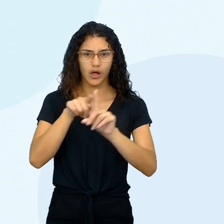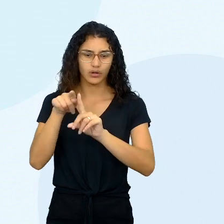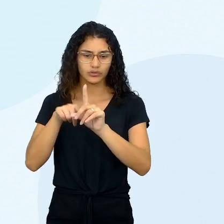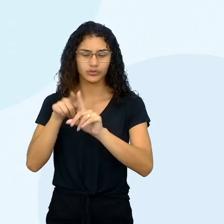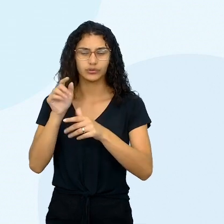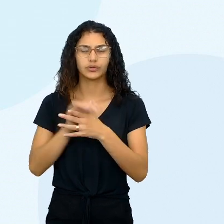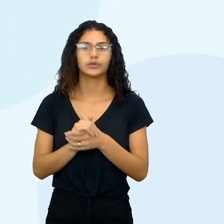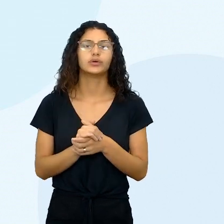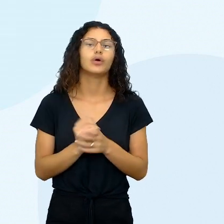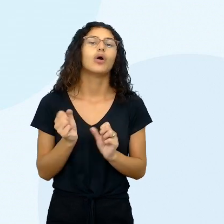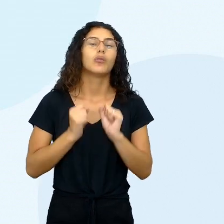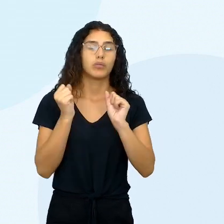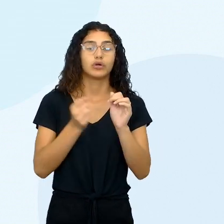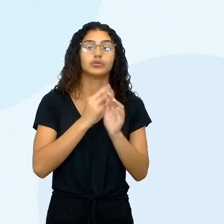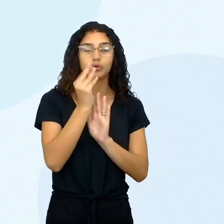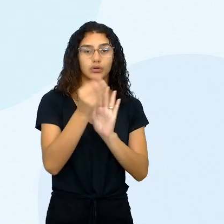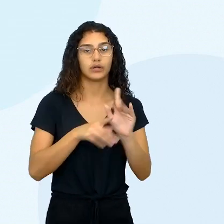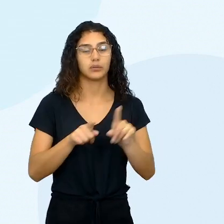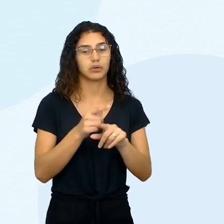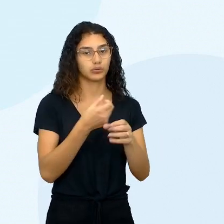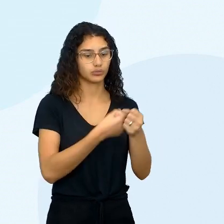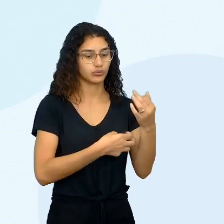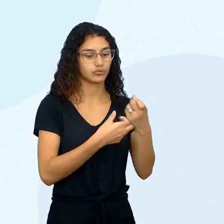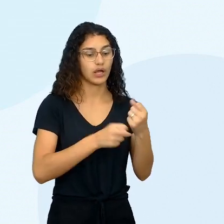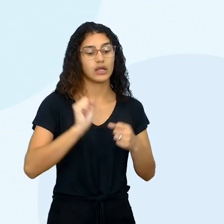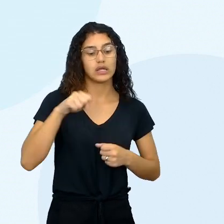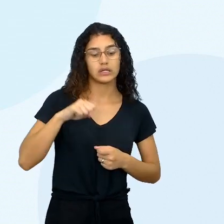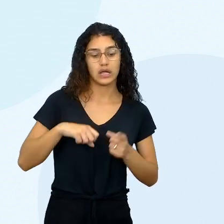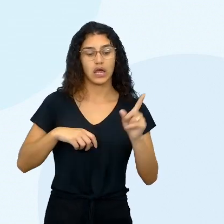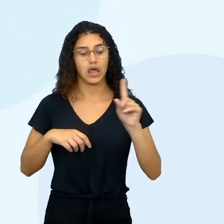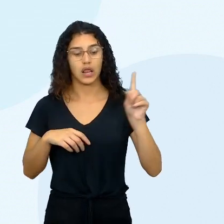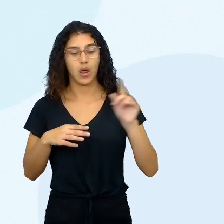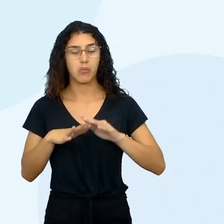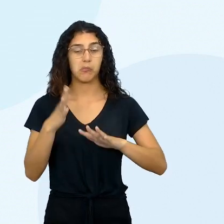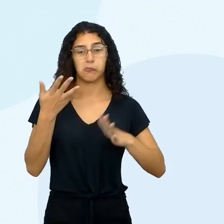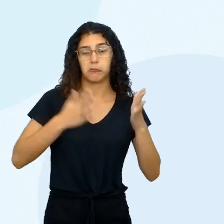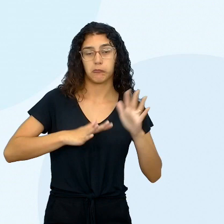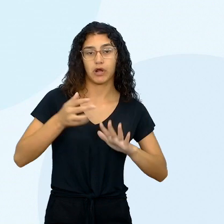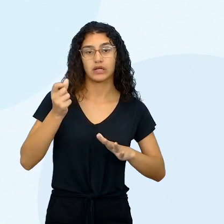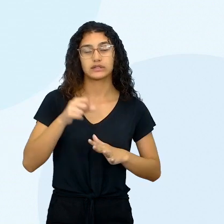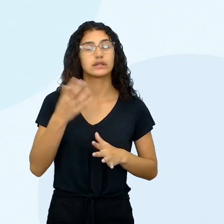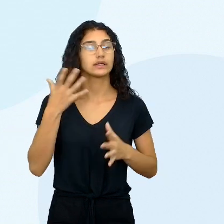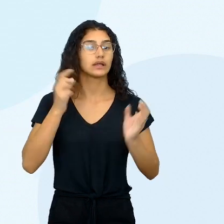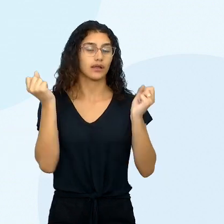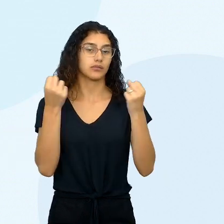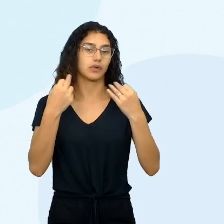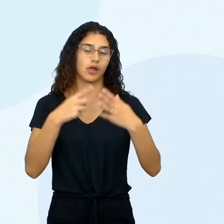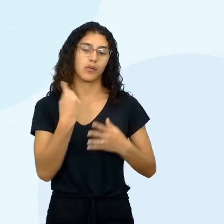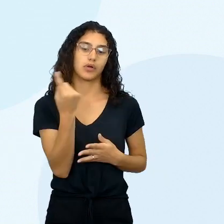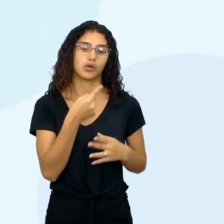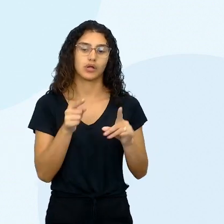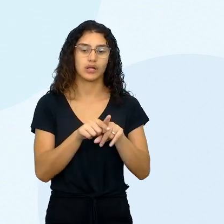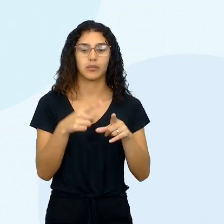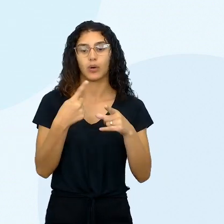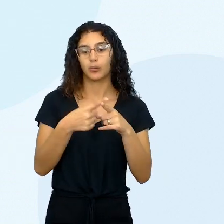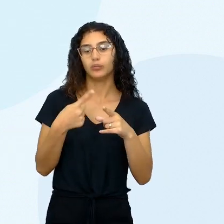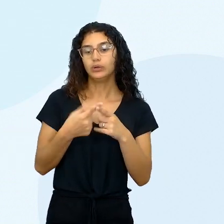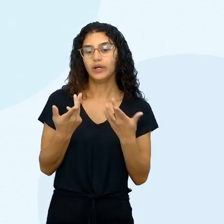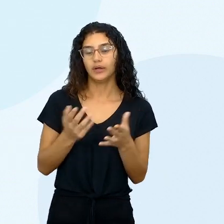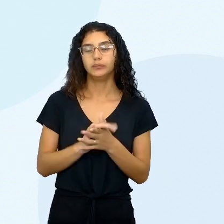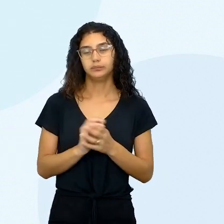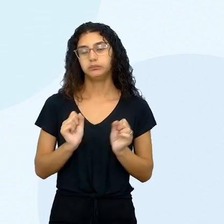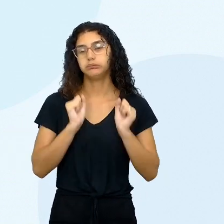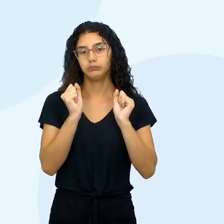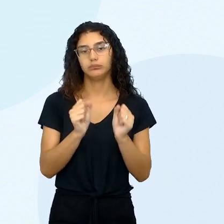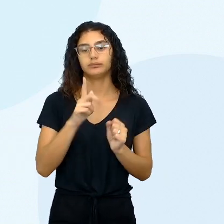climáticas? Você pode colocar também ali no chat, se sim ou não, se mais ou menos. Se quiser explicar um pouquinho para a gente também por quê,